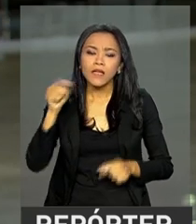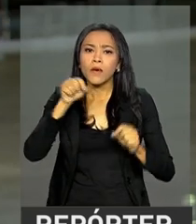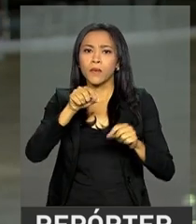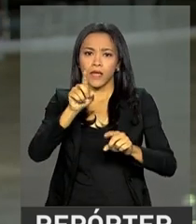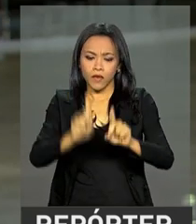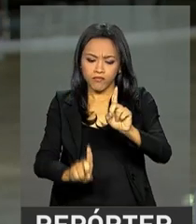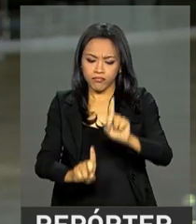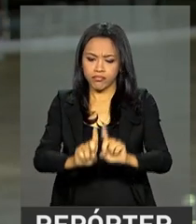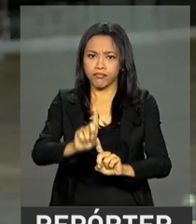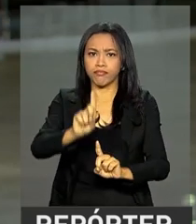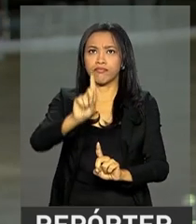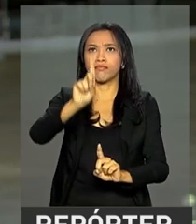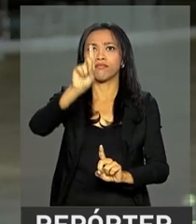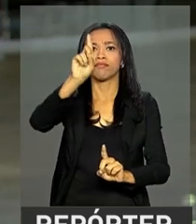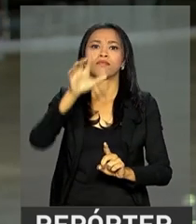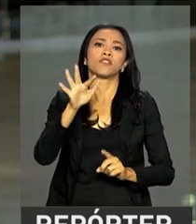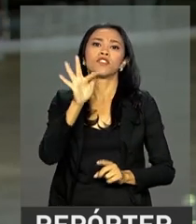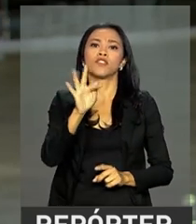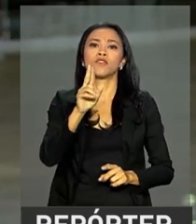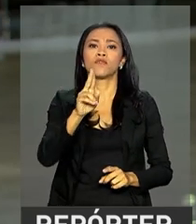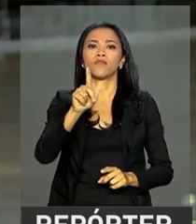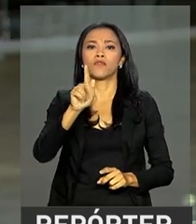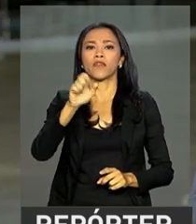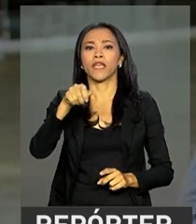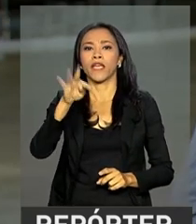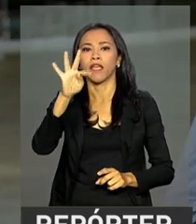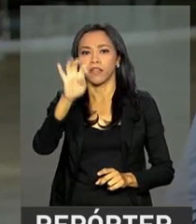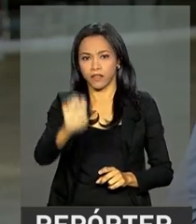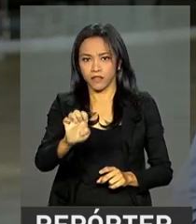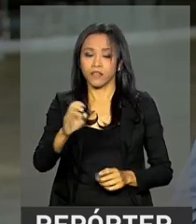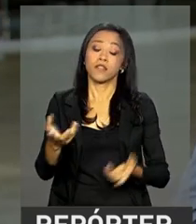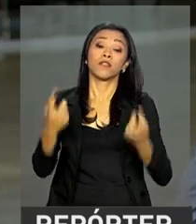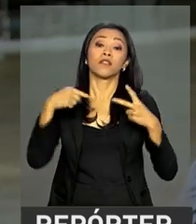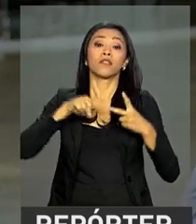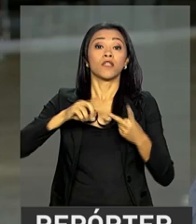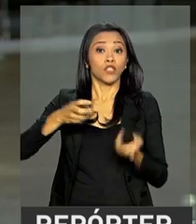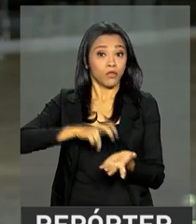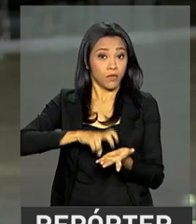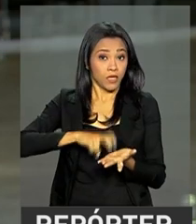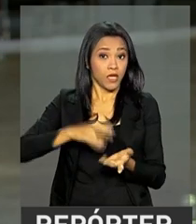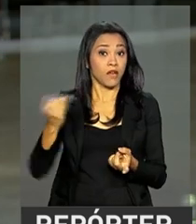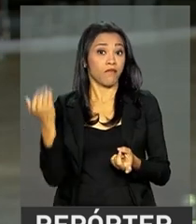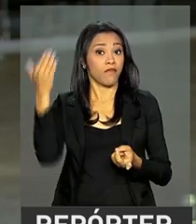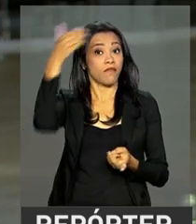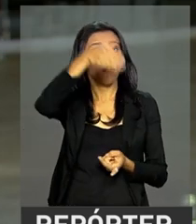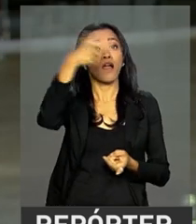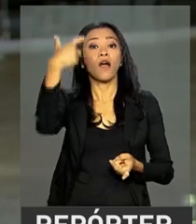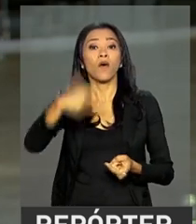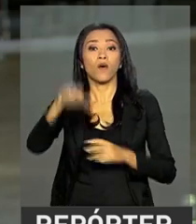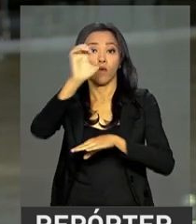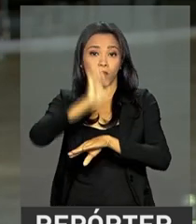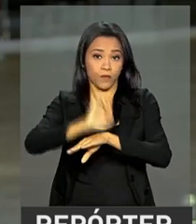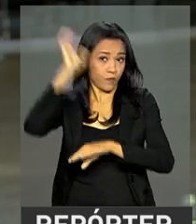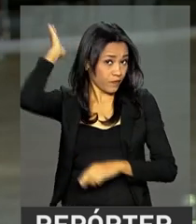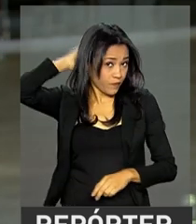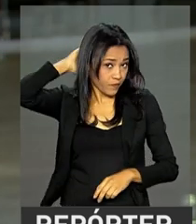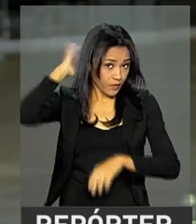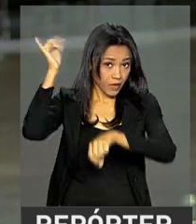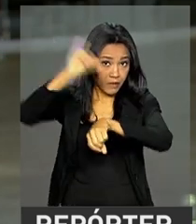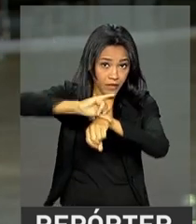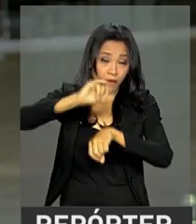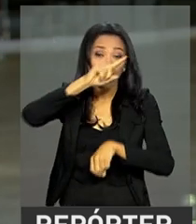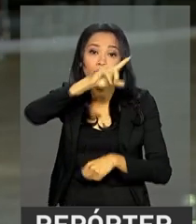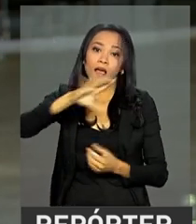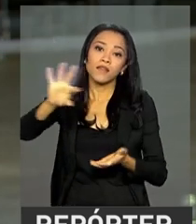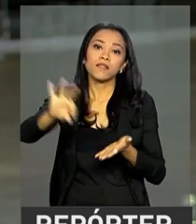lançamento de foguetes da força aérea brasileira antes agora pela manhã o presidente vai à belém do pará onde vai assinar em uma cerimônia